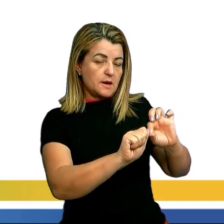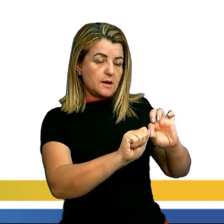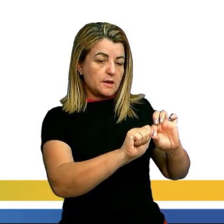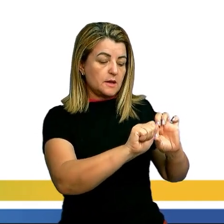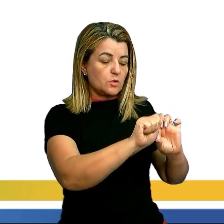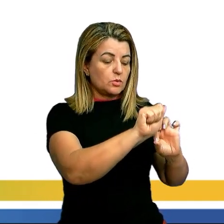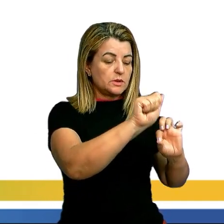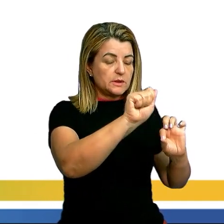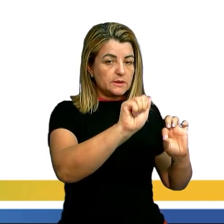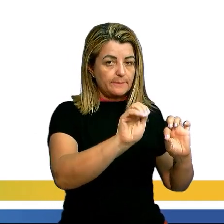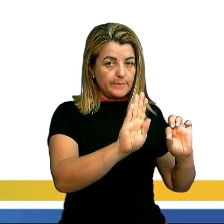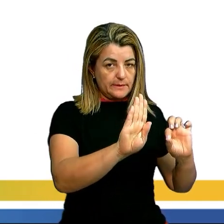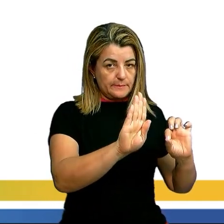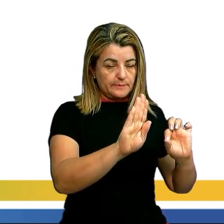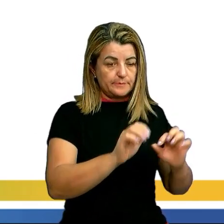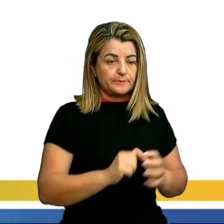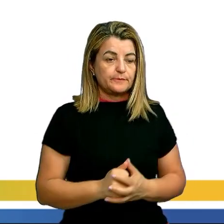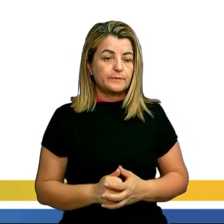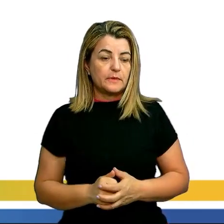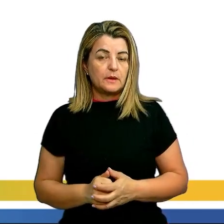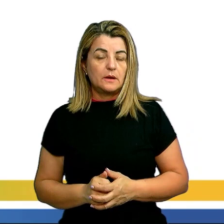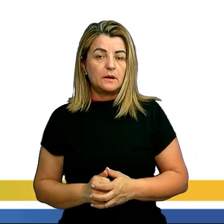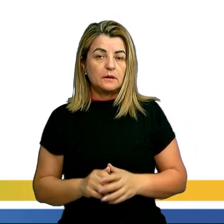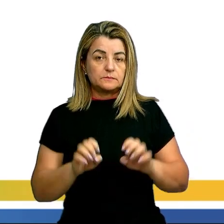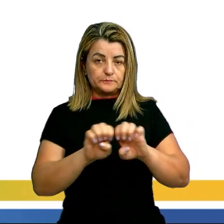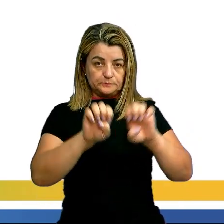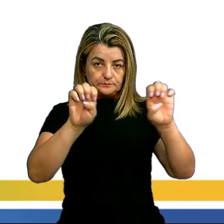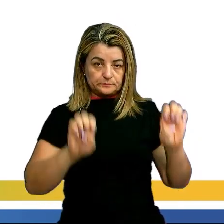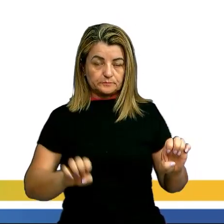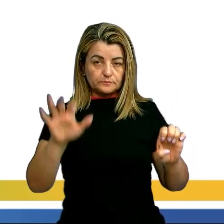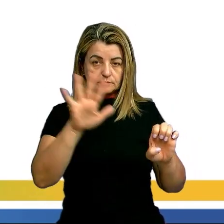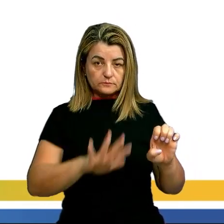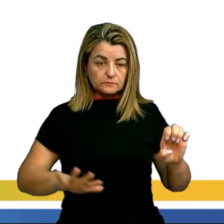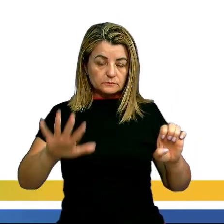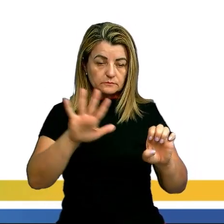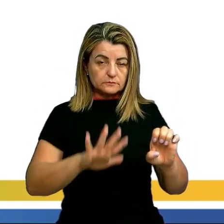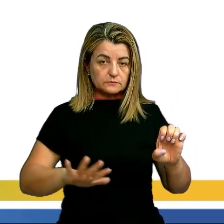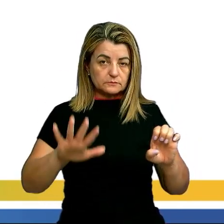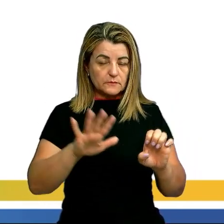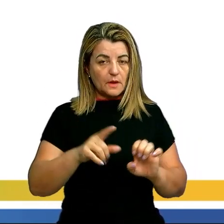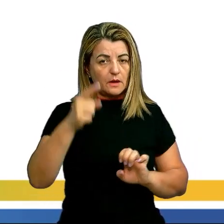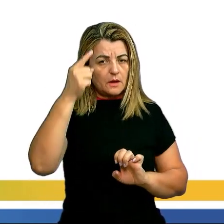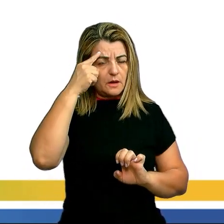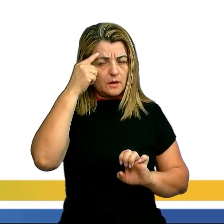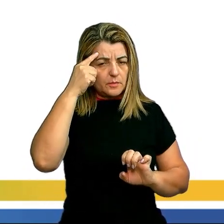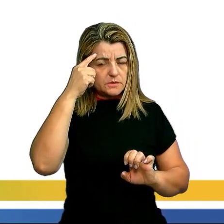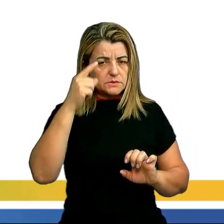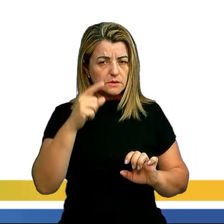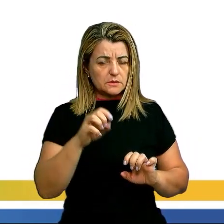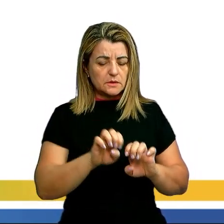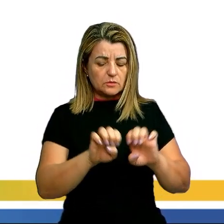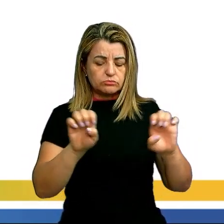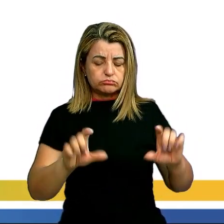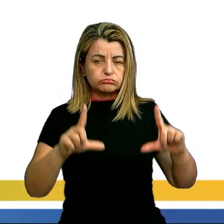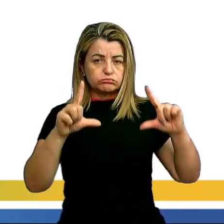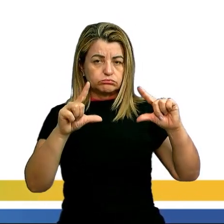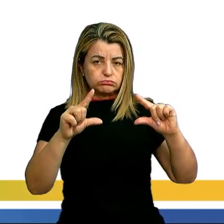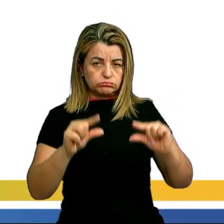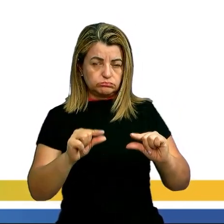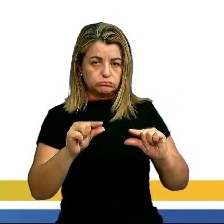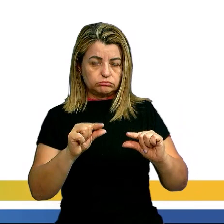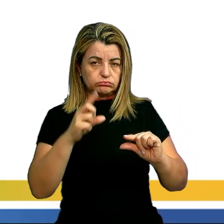B, ok? Vamos lá. A equação geral ela é deduzida a partir da equação reduzida. Vejamos a representação